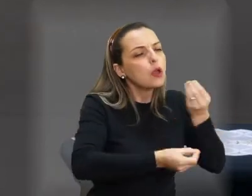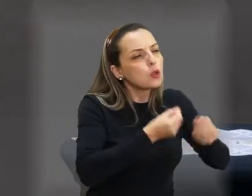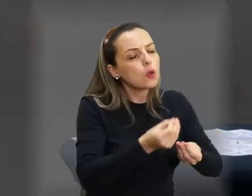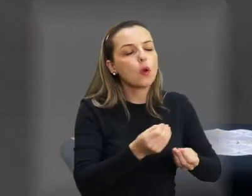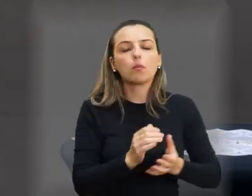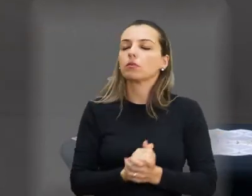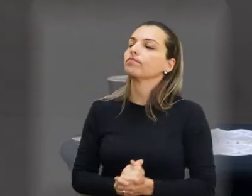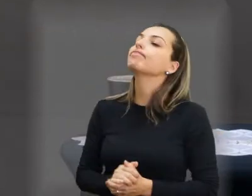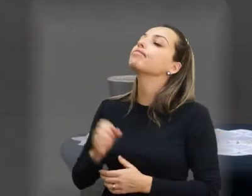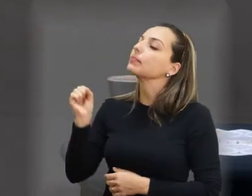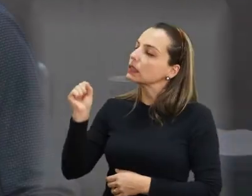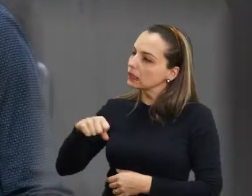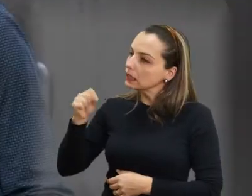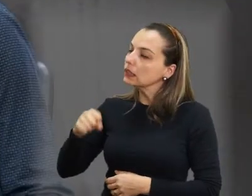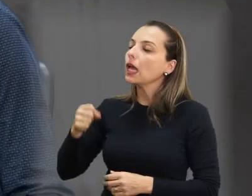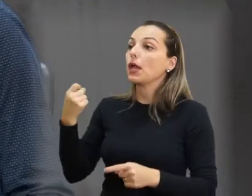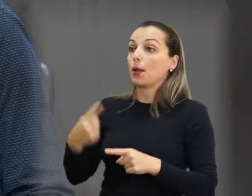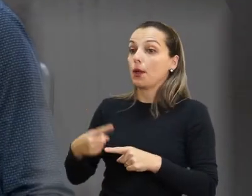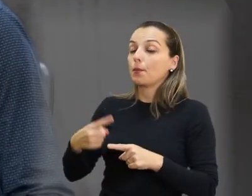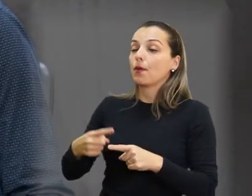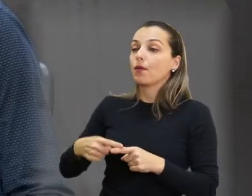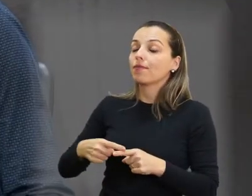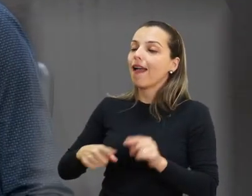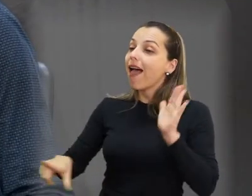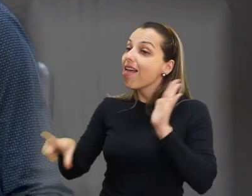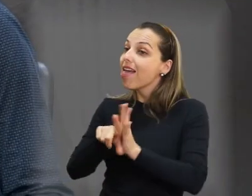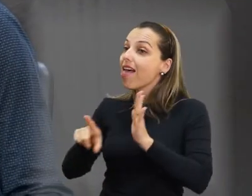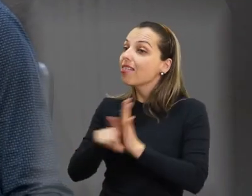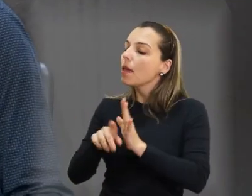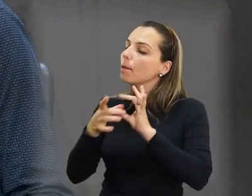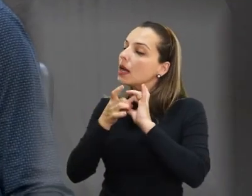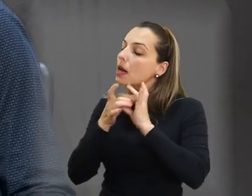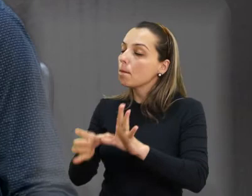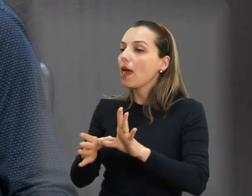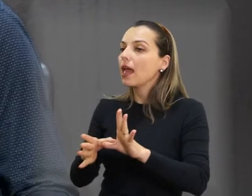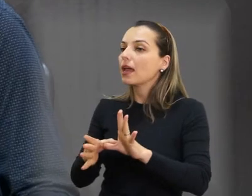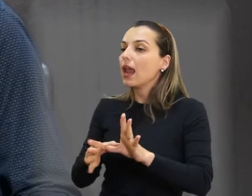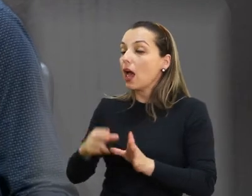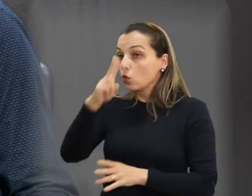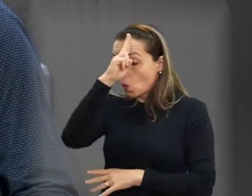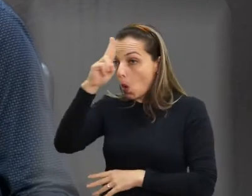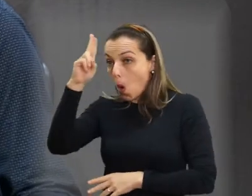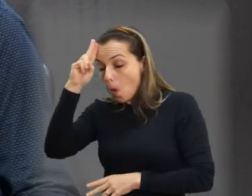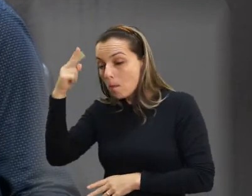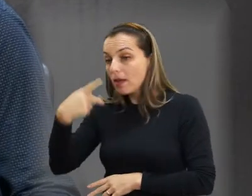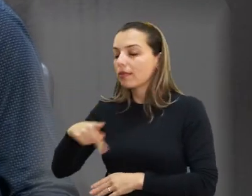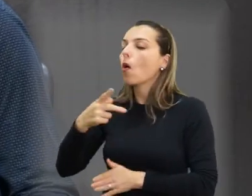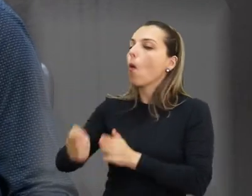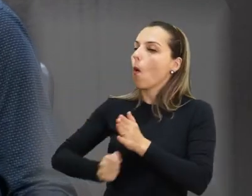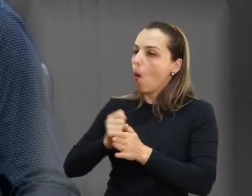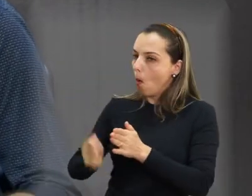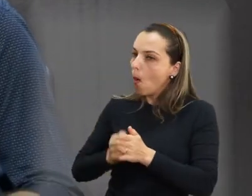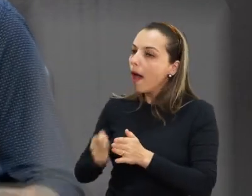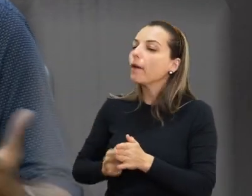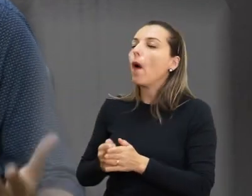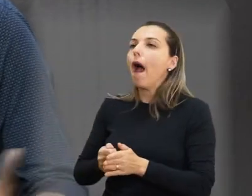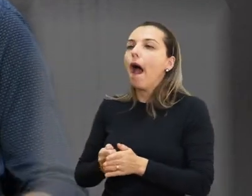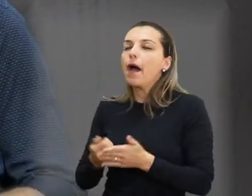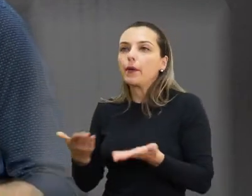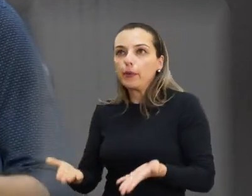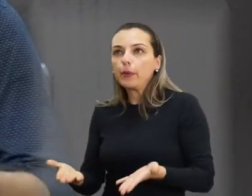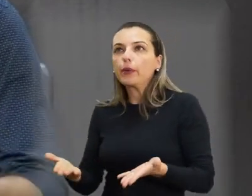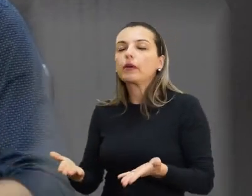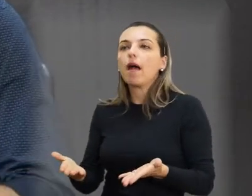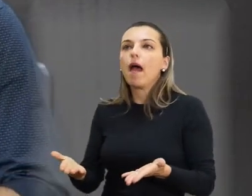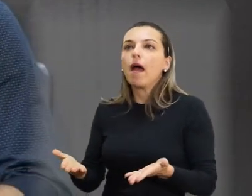vereador previa? Sim, muito além, né, Chico? Porque assim, a gente propôs a lei para liberar os aplicativos privados de transporte na cidade, né, como o Uber